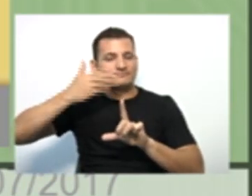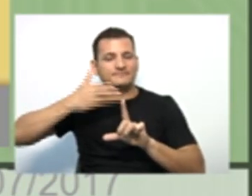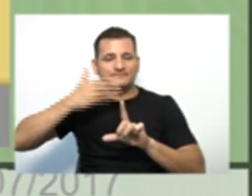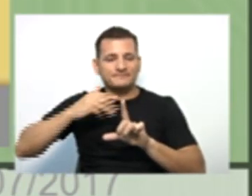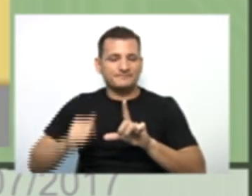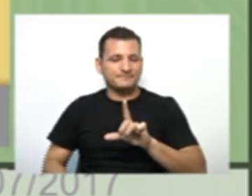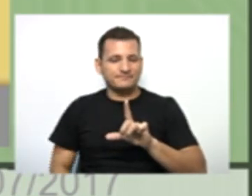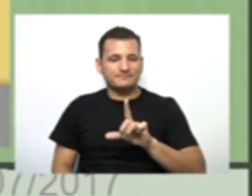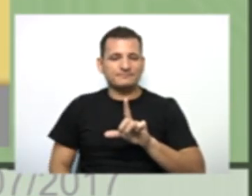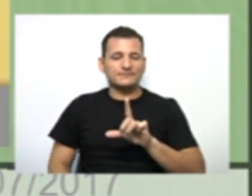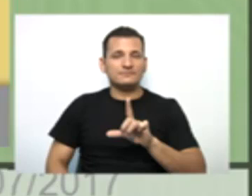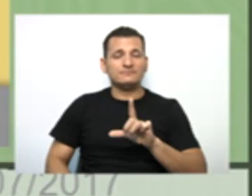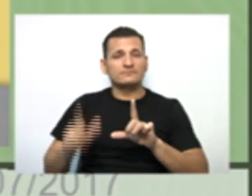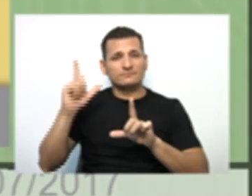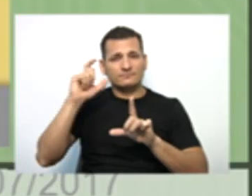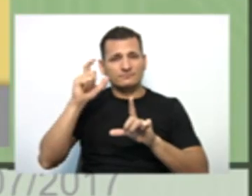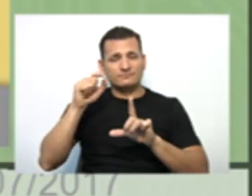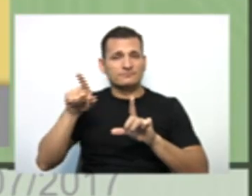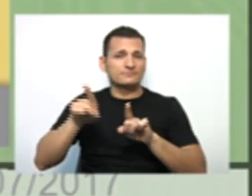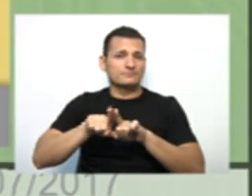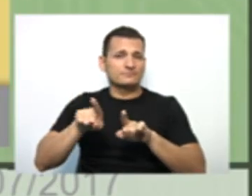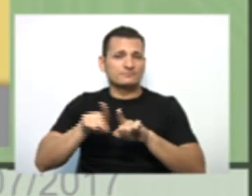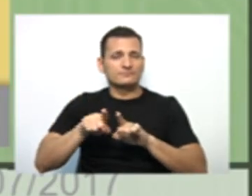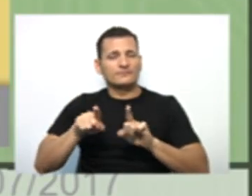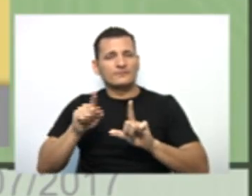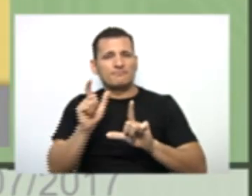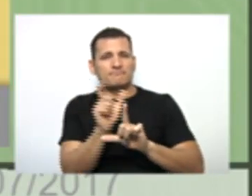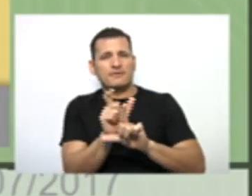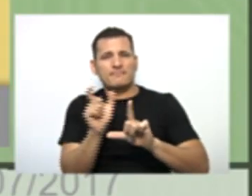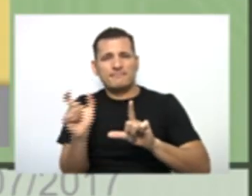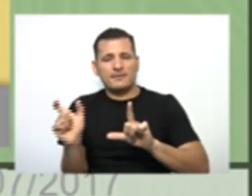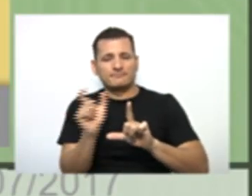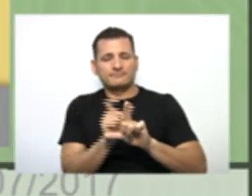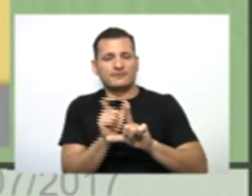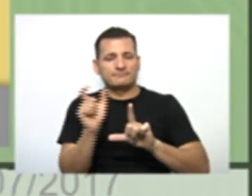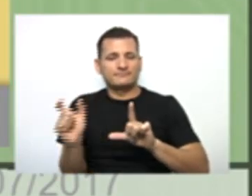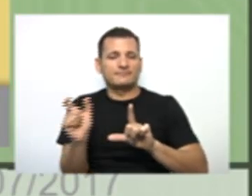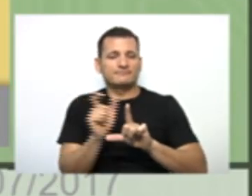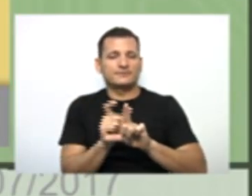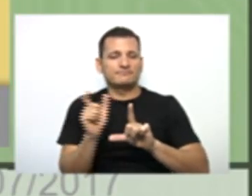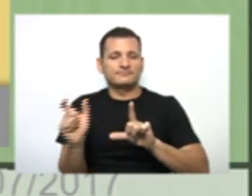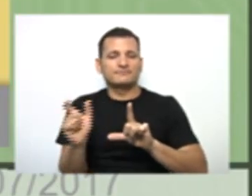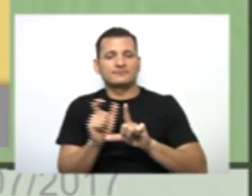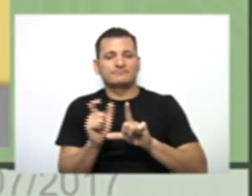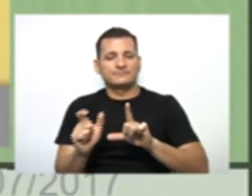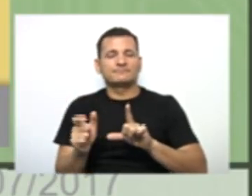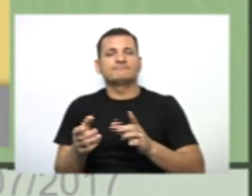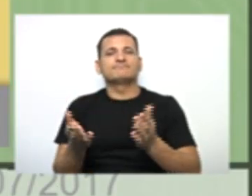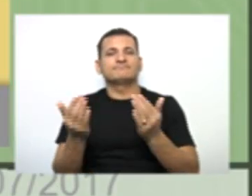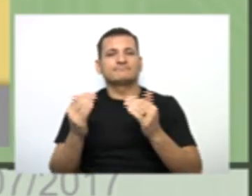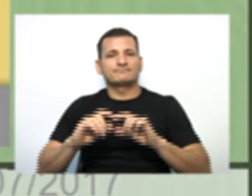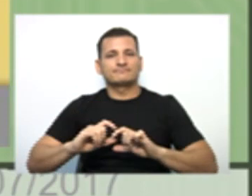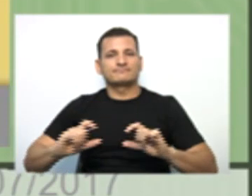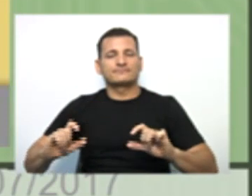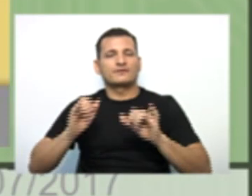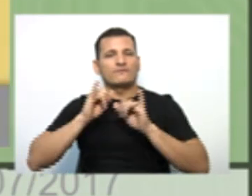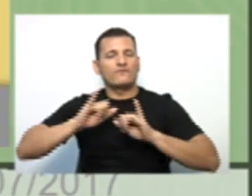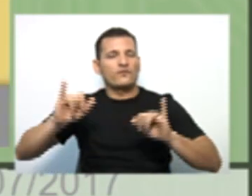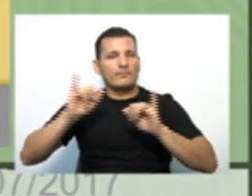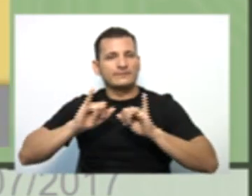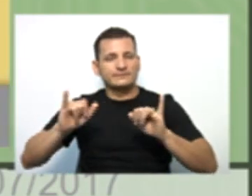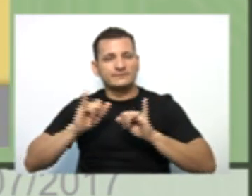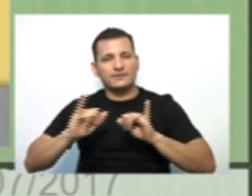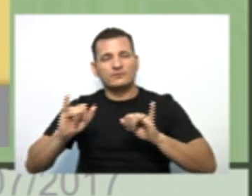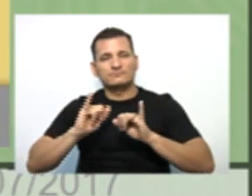colocou também algumas imagens logo aqui na página inicial, para ficar passando. E mais as informações dos